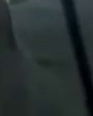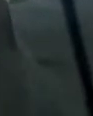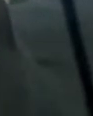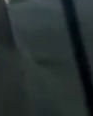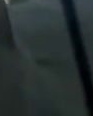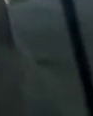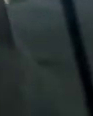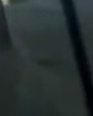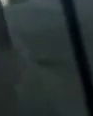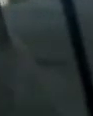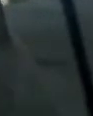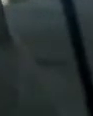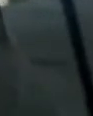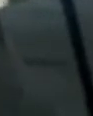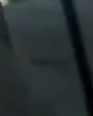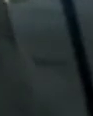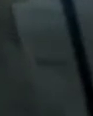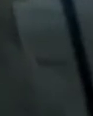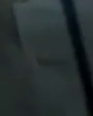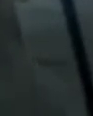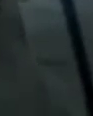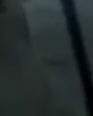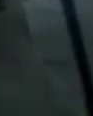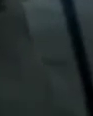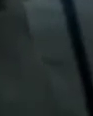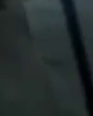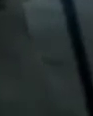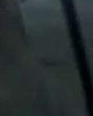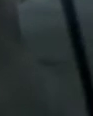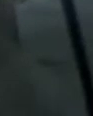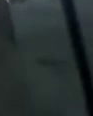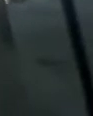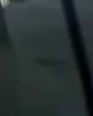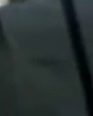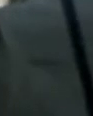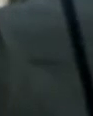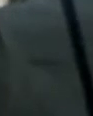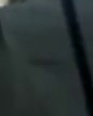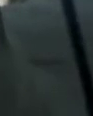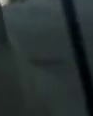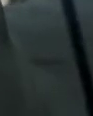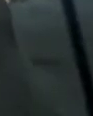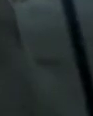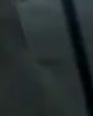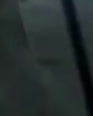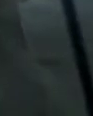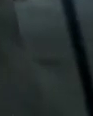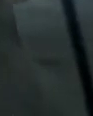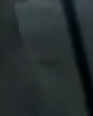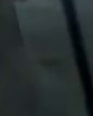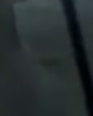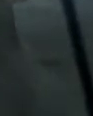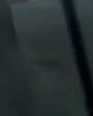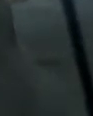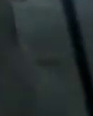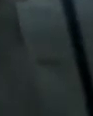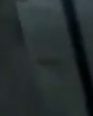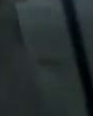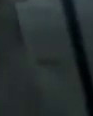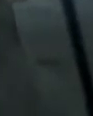de direito. Então, realmente, vereador Diego, professor Diego falou, né, parabéns a esses nobres profissionais. Tive o